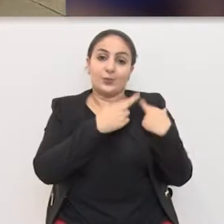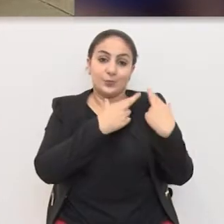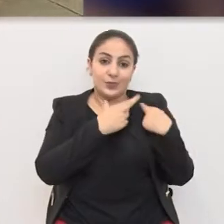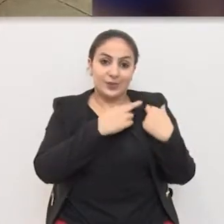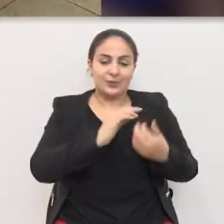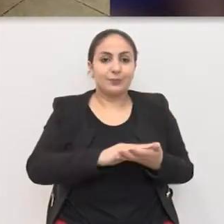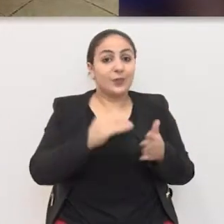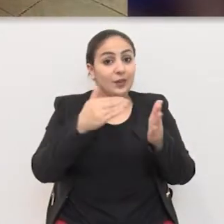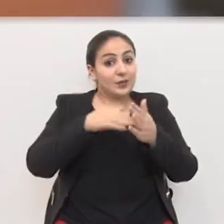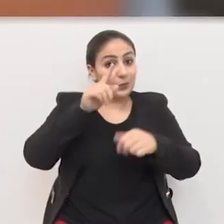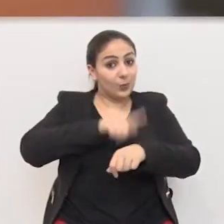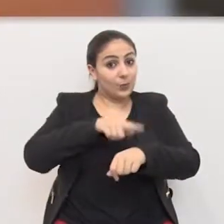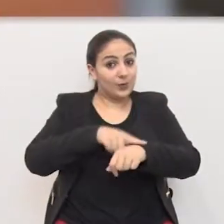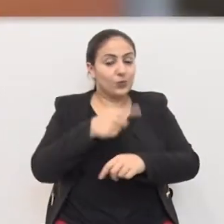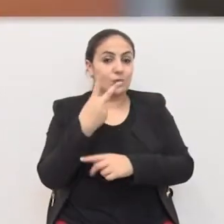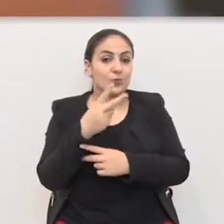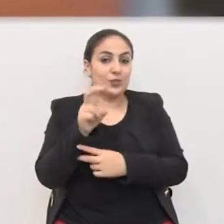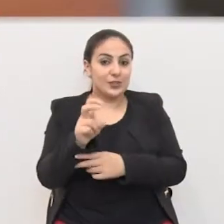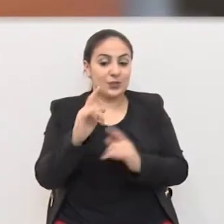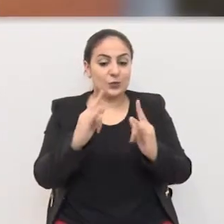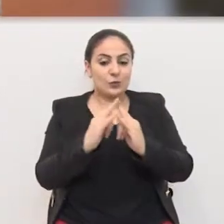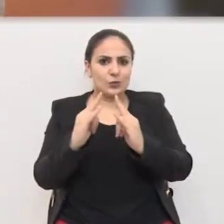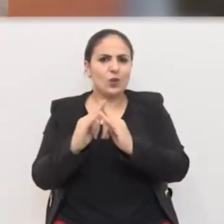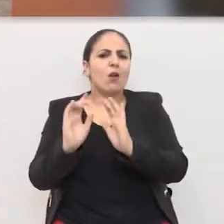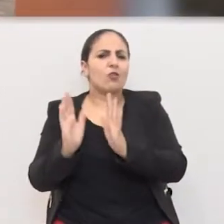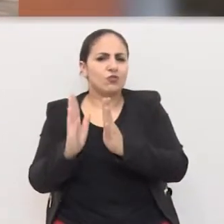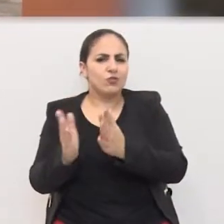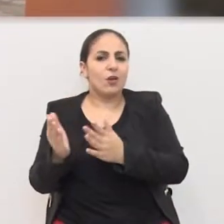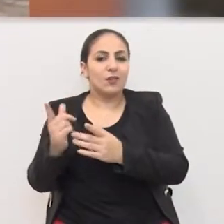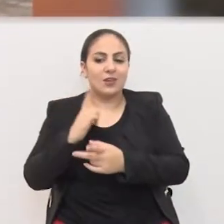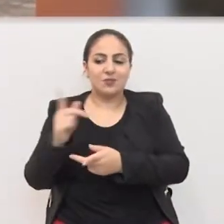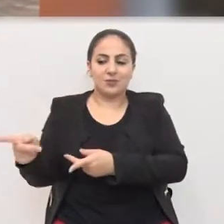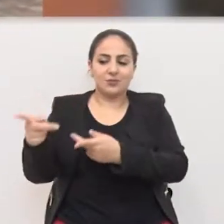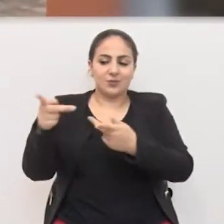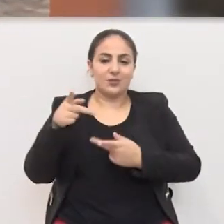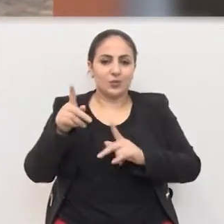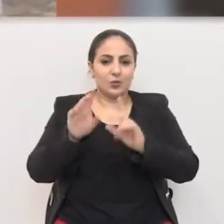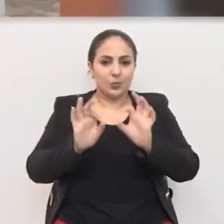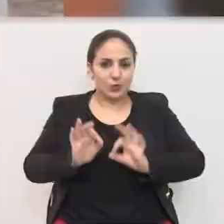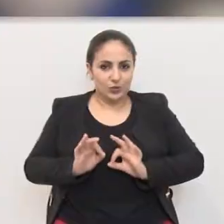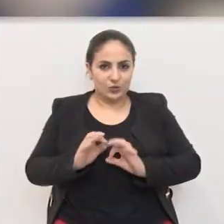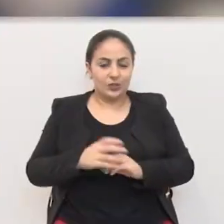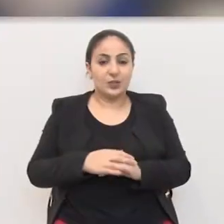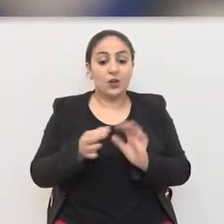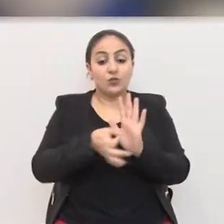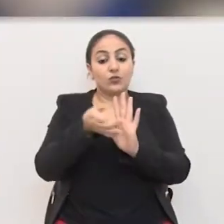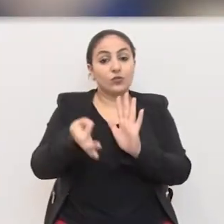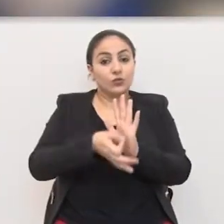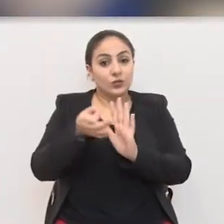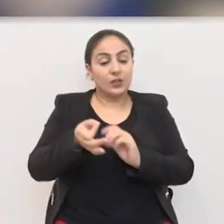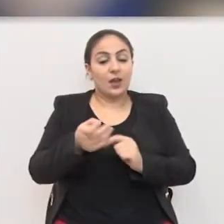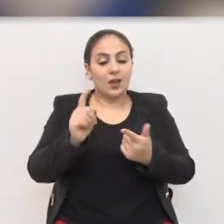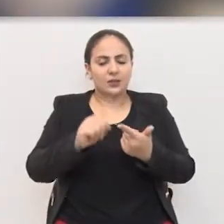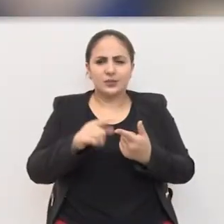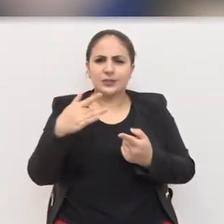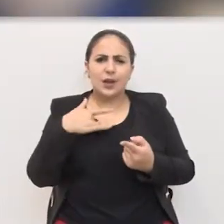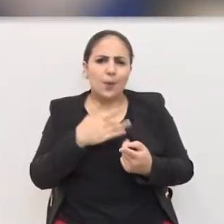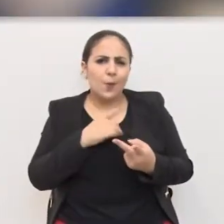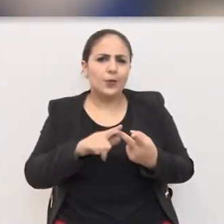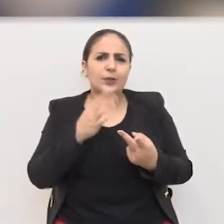de estimação. Até o momento, 25 instituições já receberam o projeto com dicas de